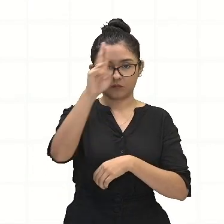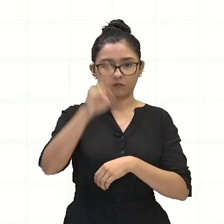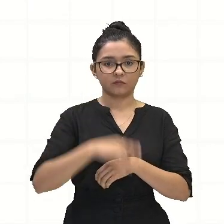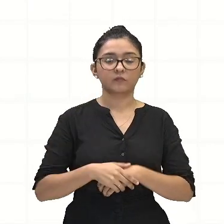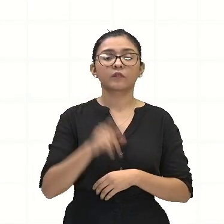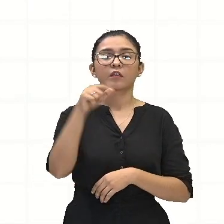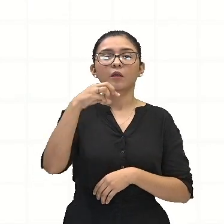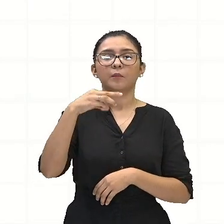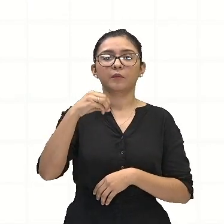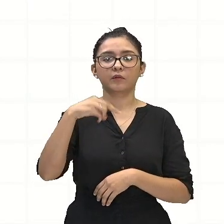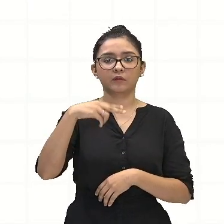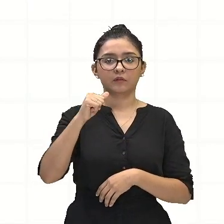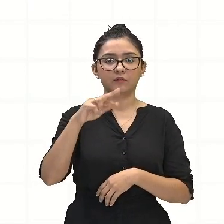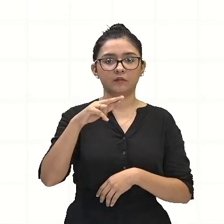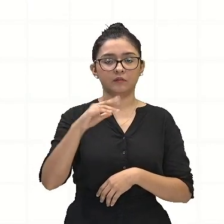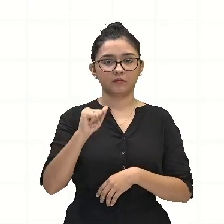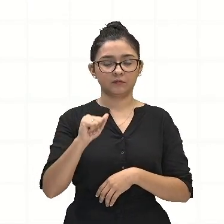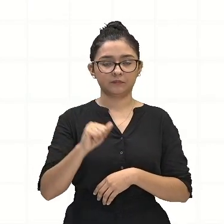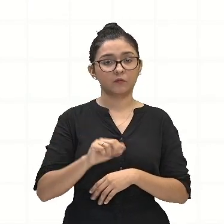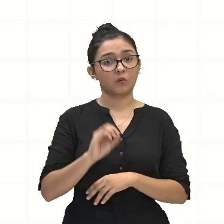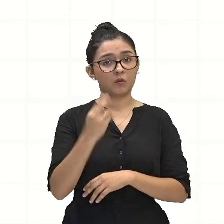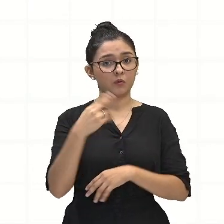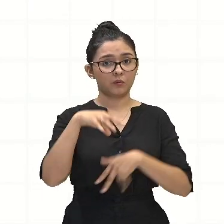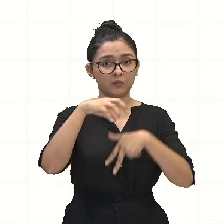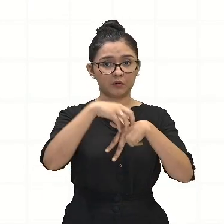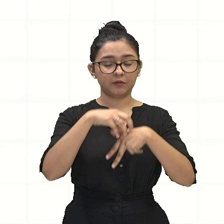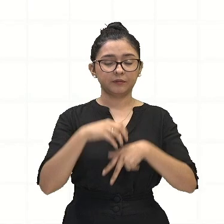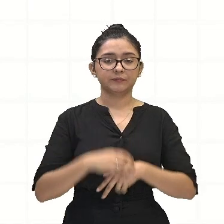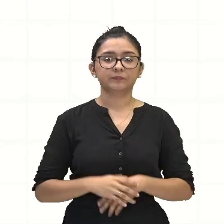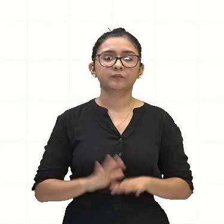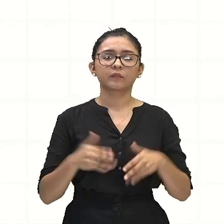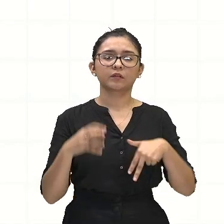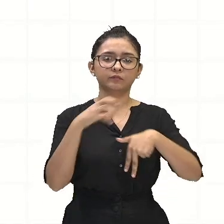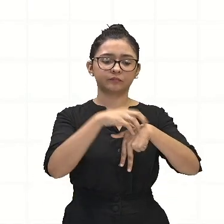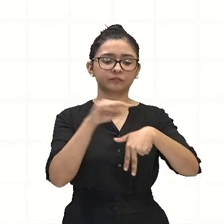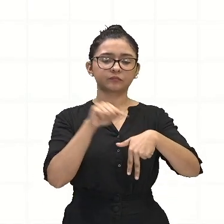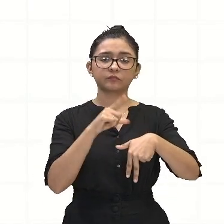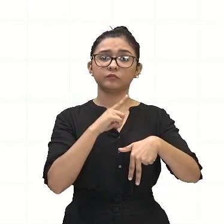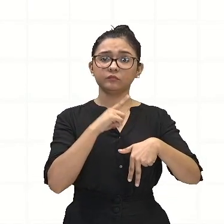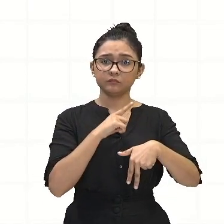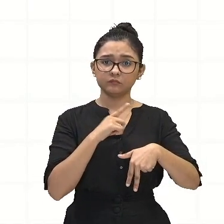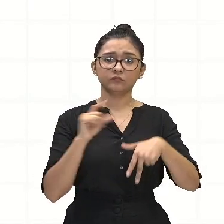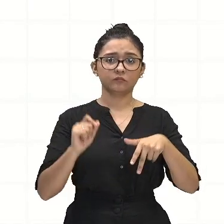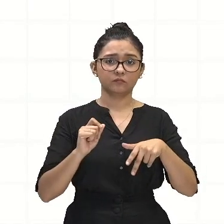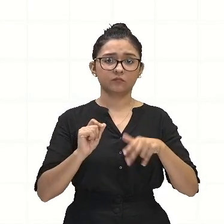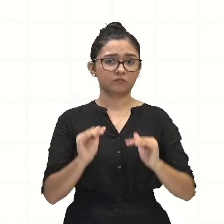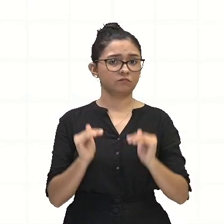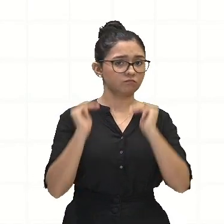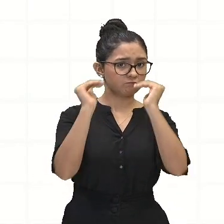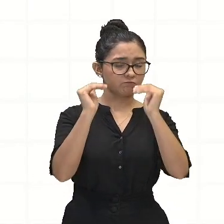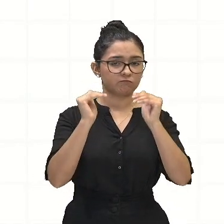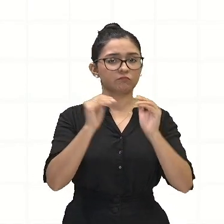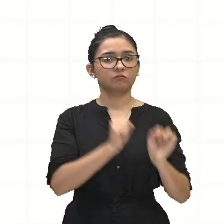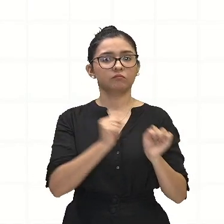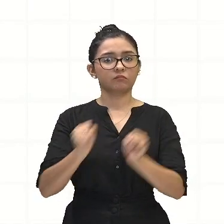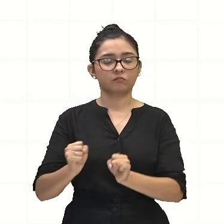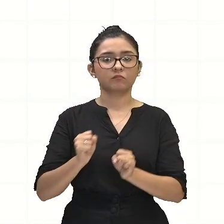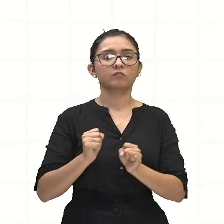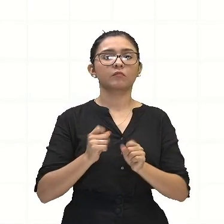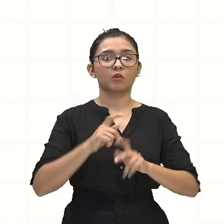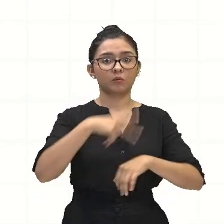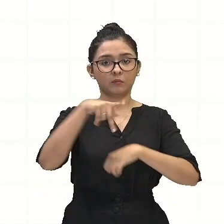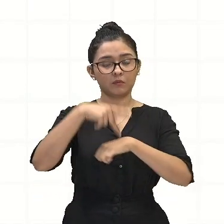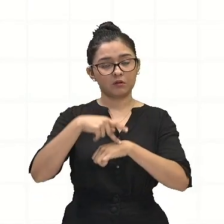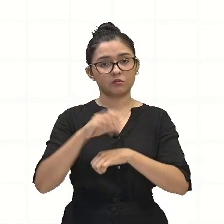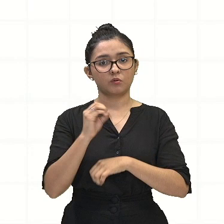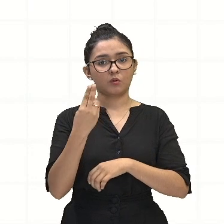chamado monarca ou rei. Esse monarca detém grande autoridade sobre o país